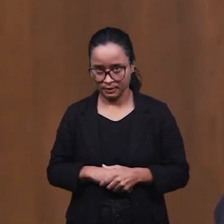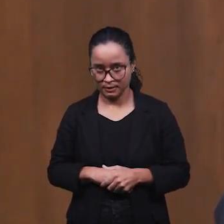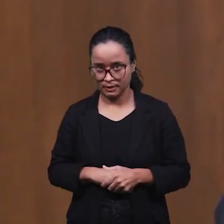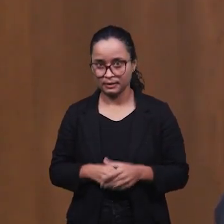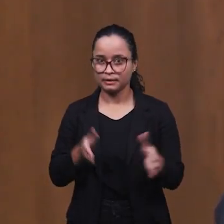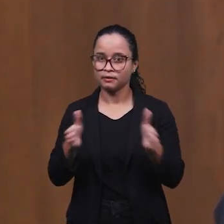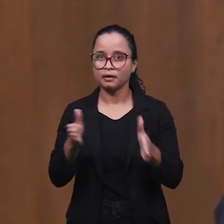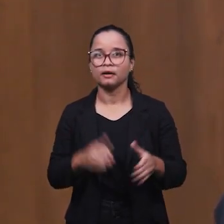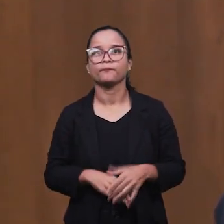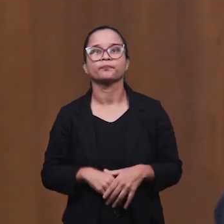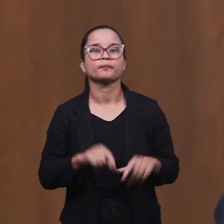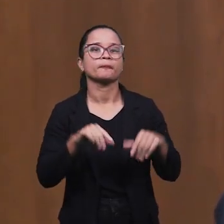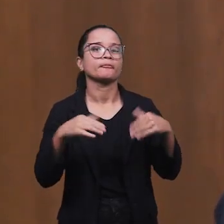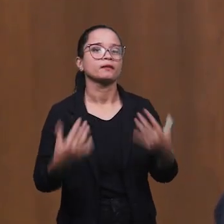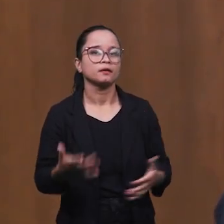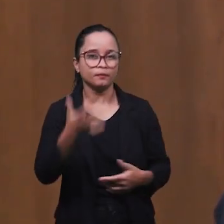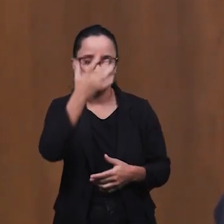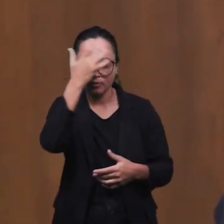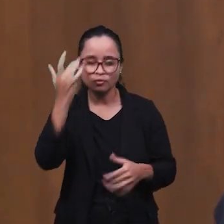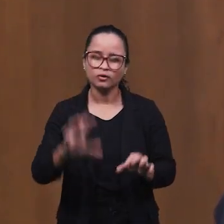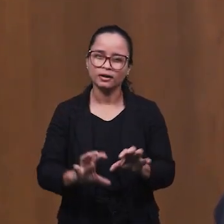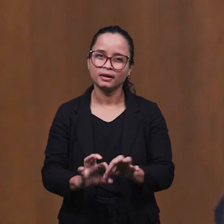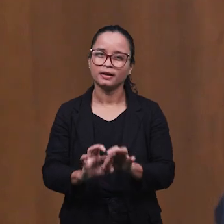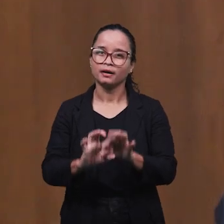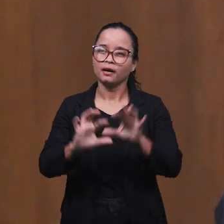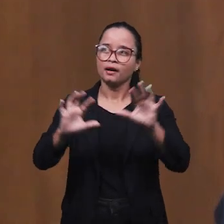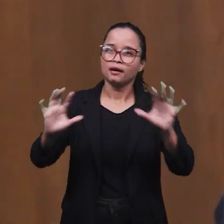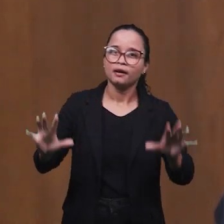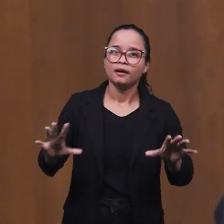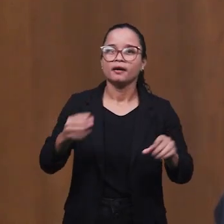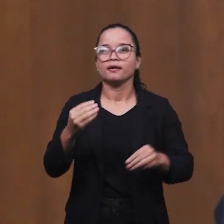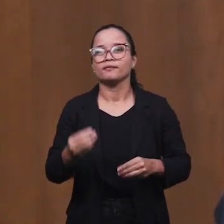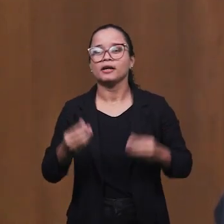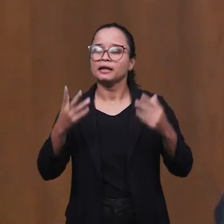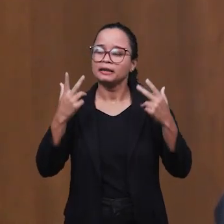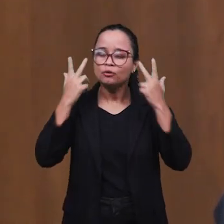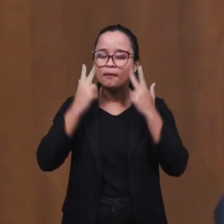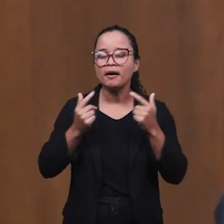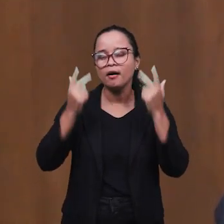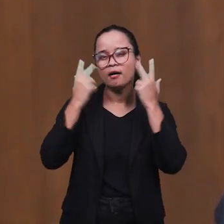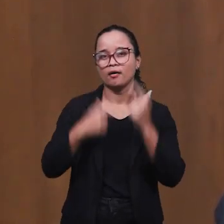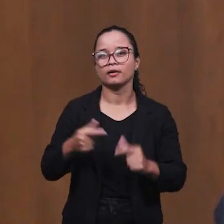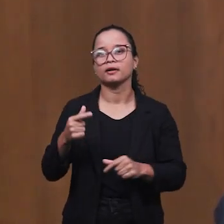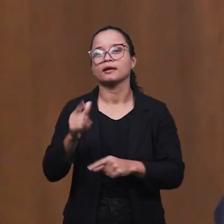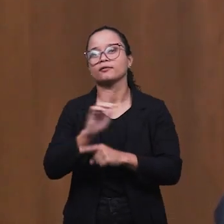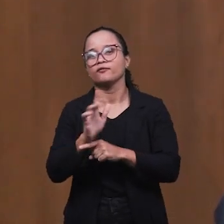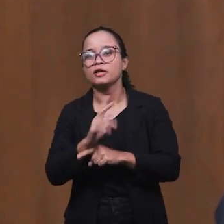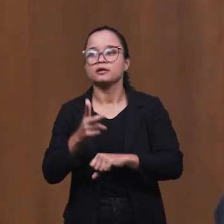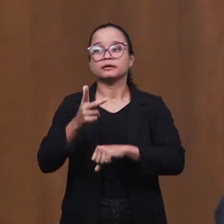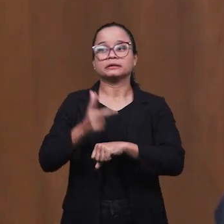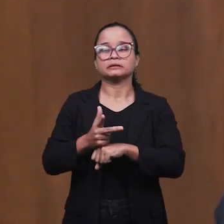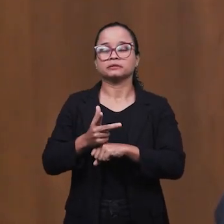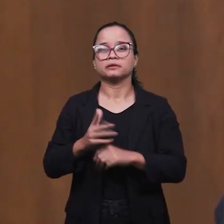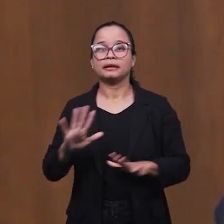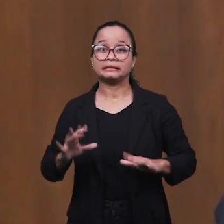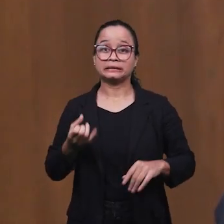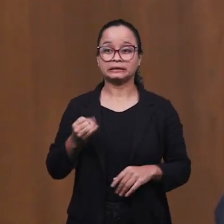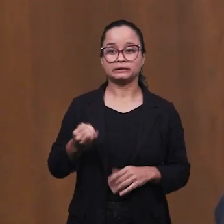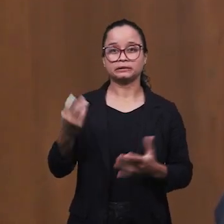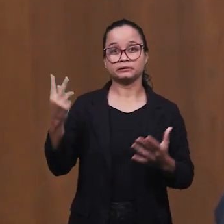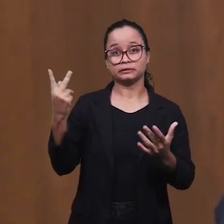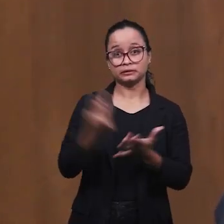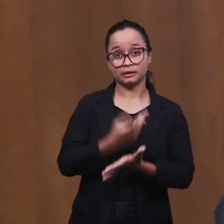se ela não estivesse à frente de um vídeo, naturalmente, para não ficar nervosa, eventualmente, né? E se, por acaso, aquela